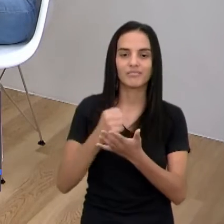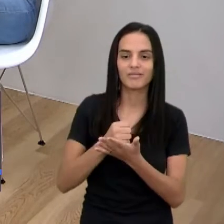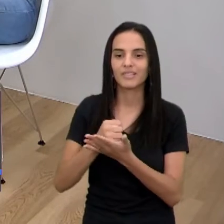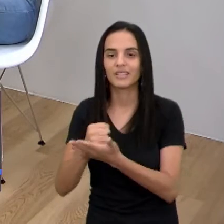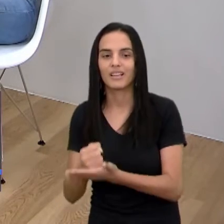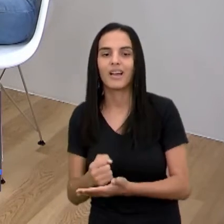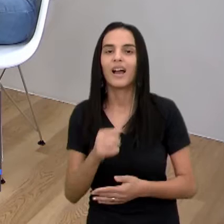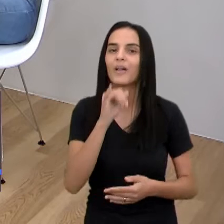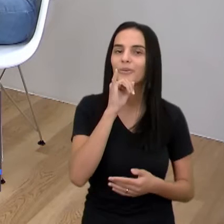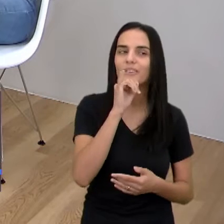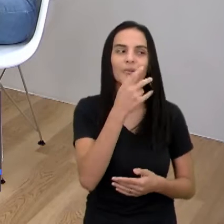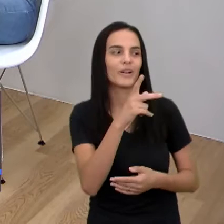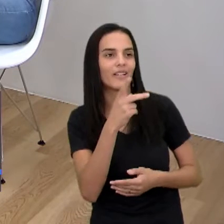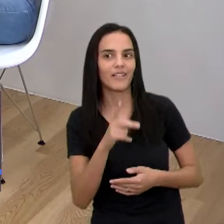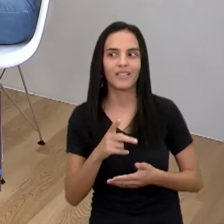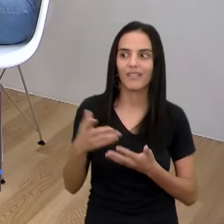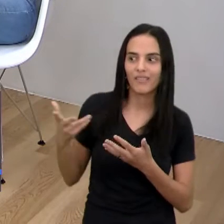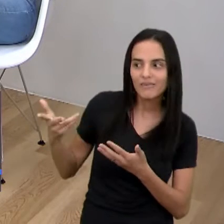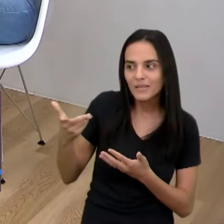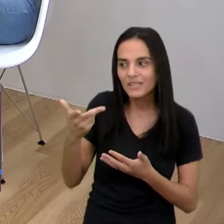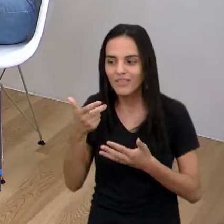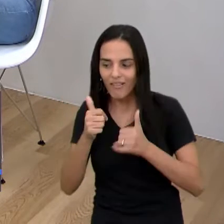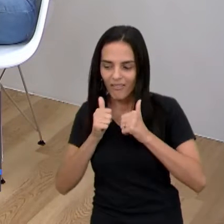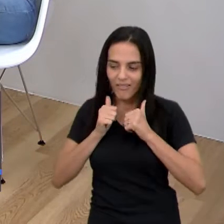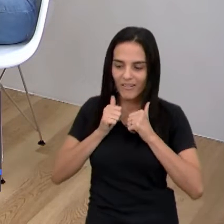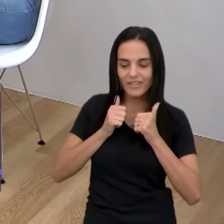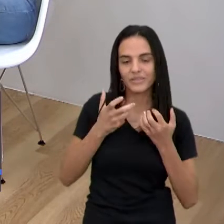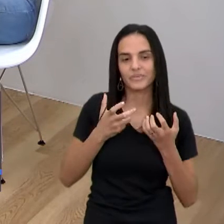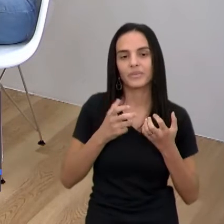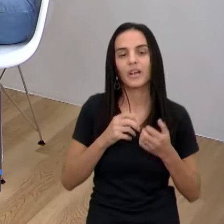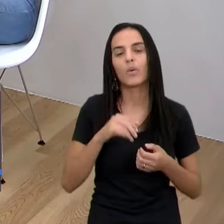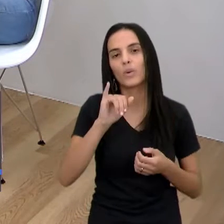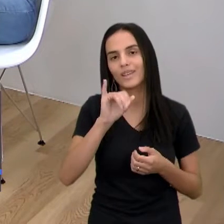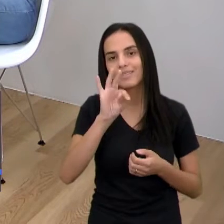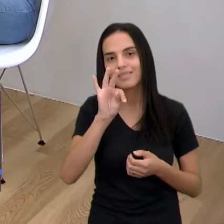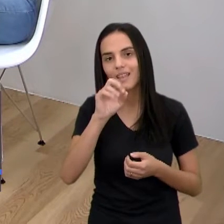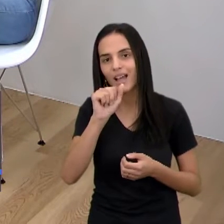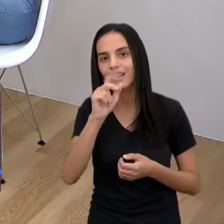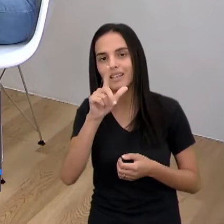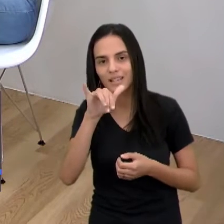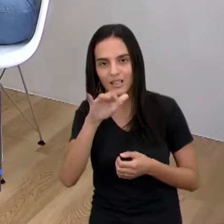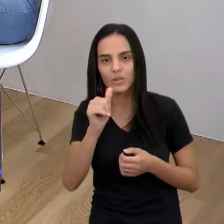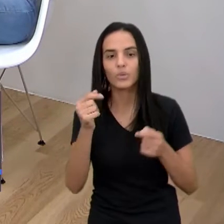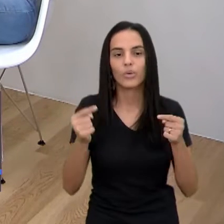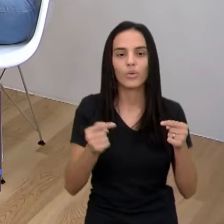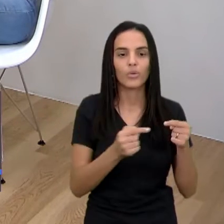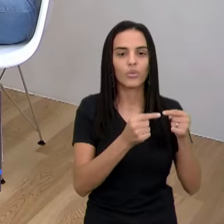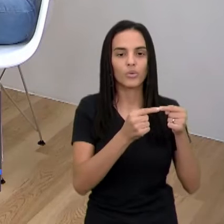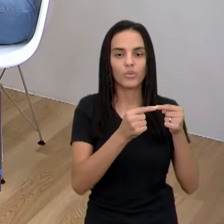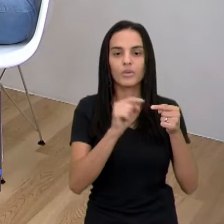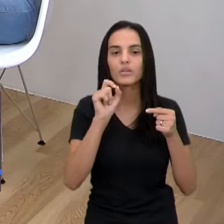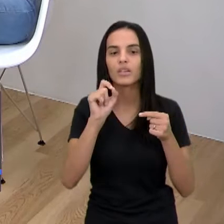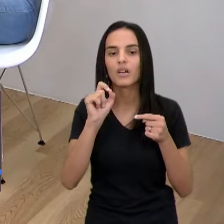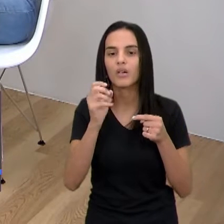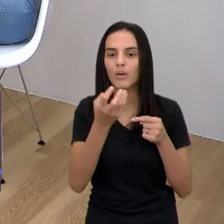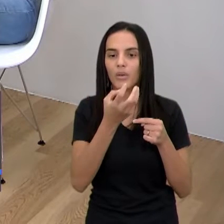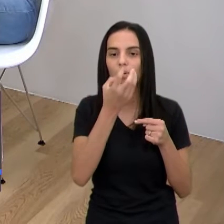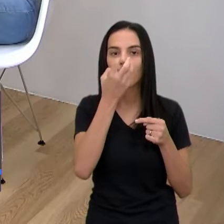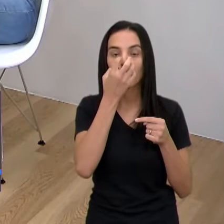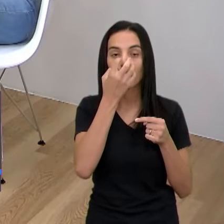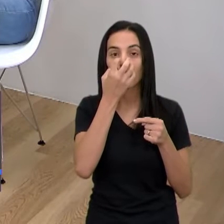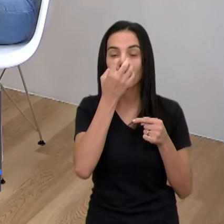te enrola. Né? O italiano, ele era associado ao porco.